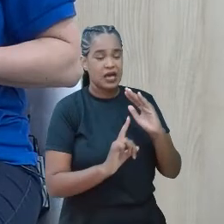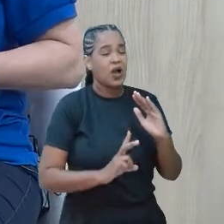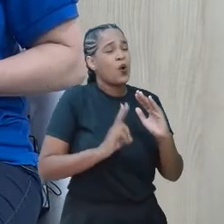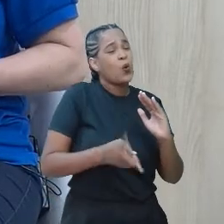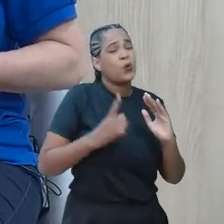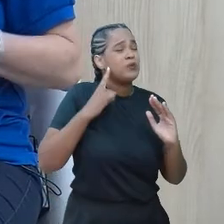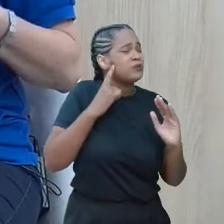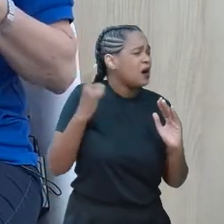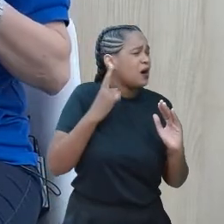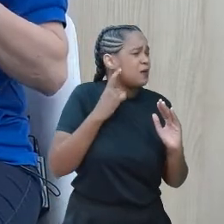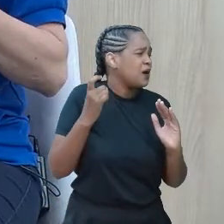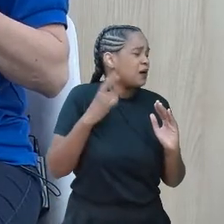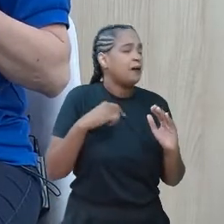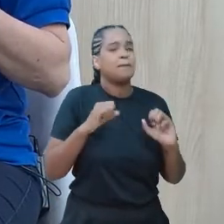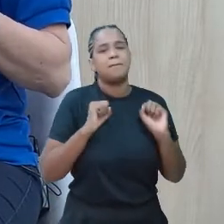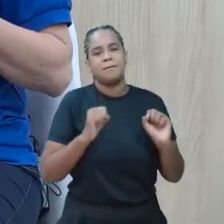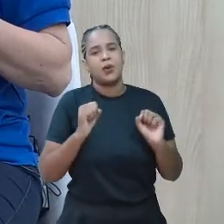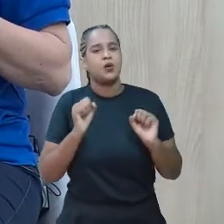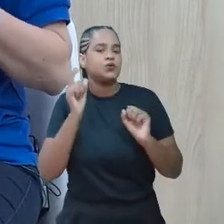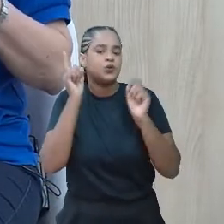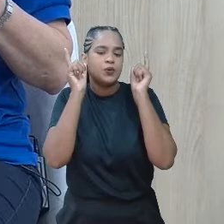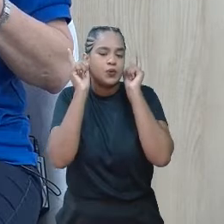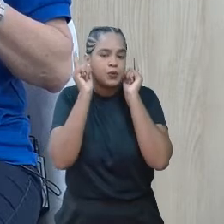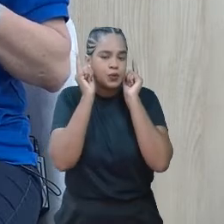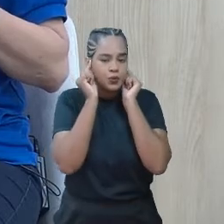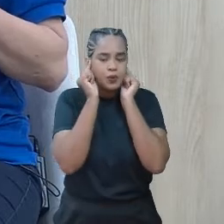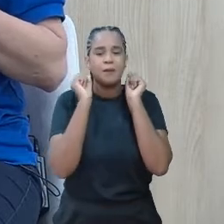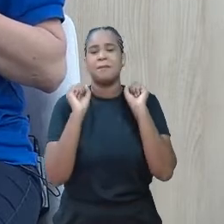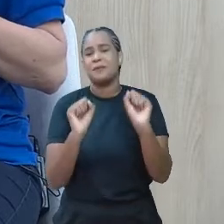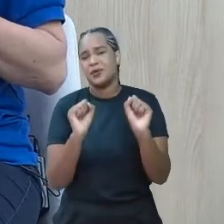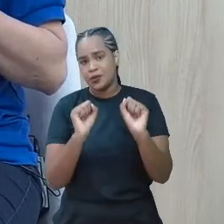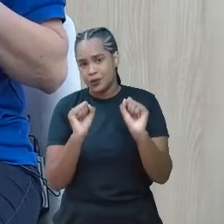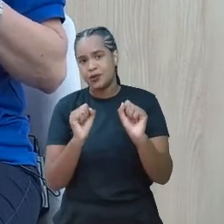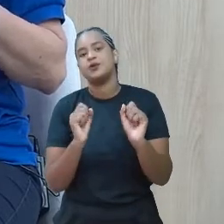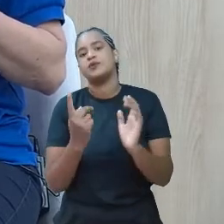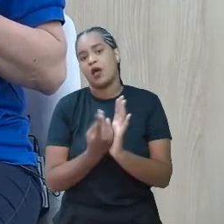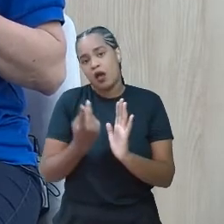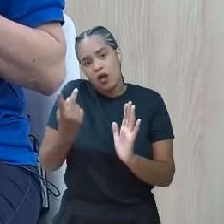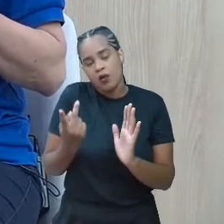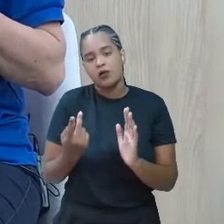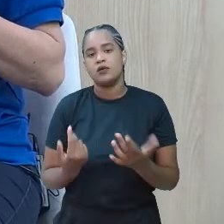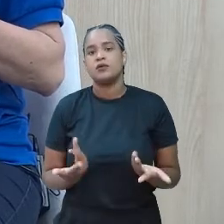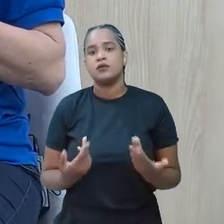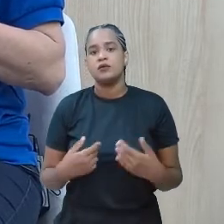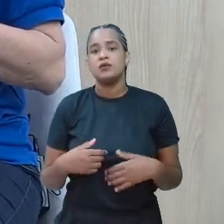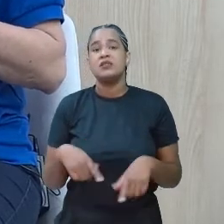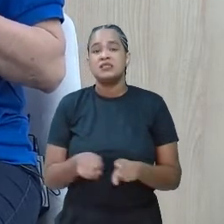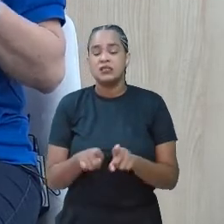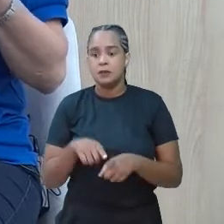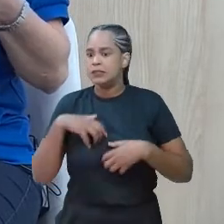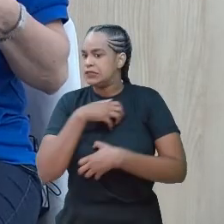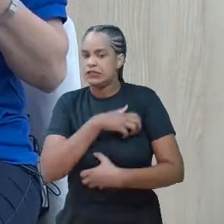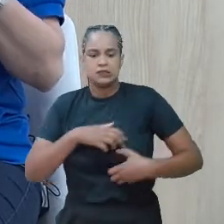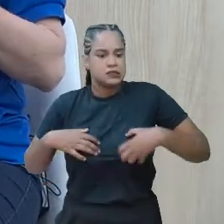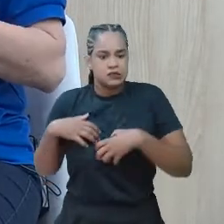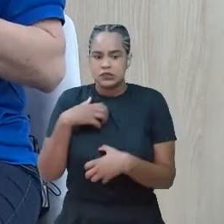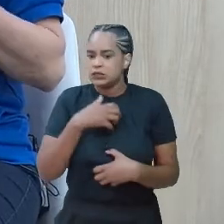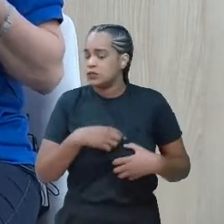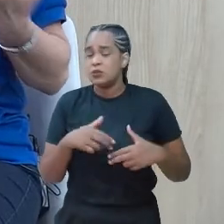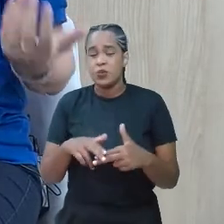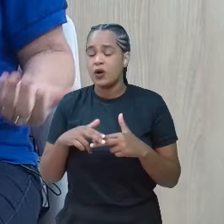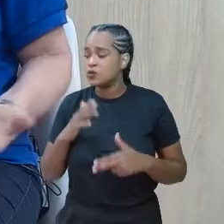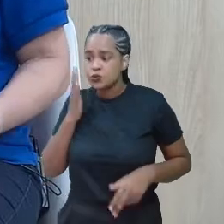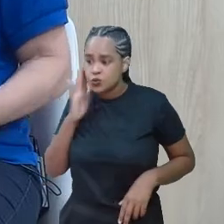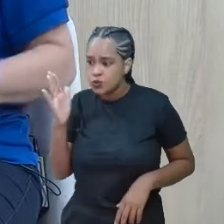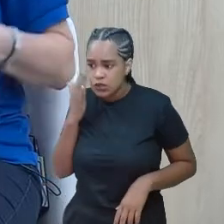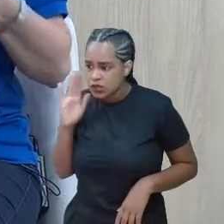o ouvido da gente, pode causar uma perda de audição, realmente a gente pode começar a se tornar agressivo, porque não está entendendo bem o que as